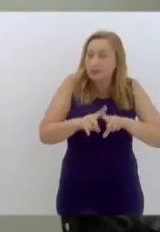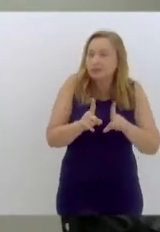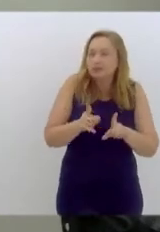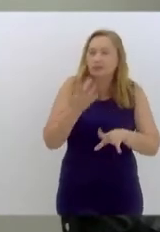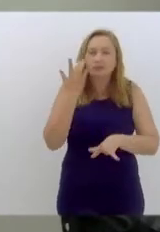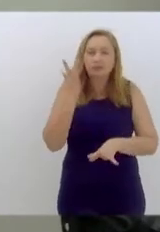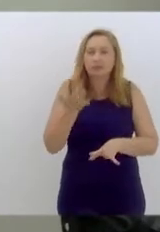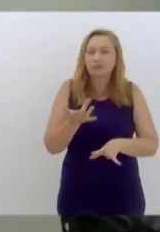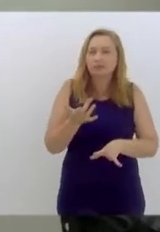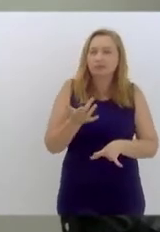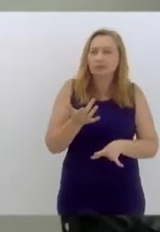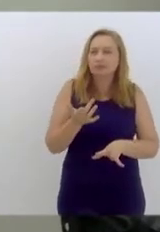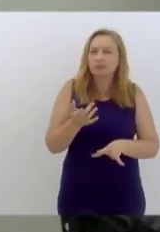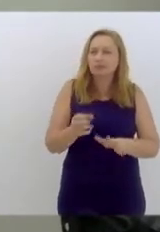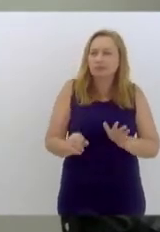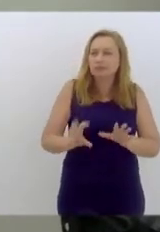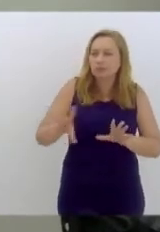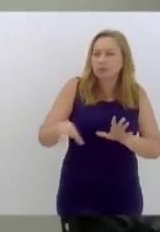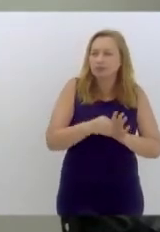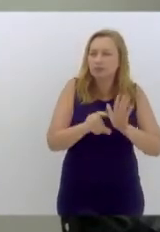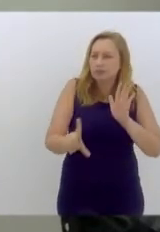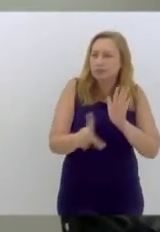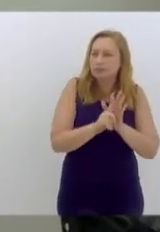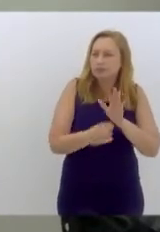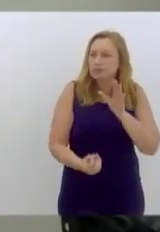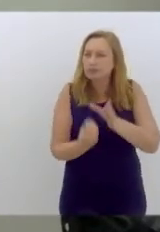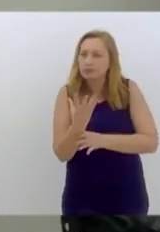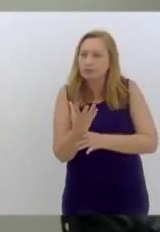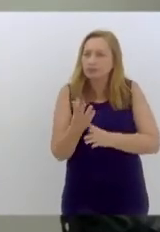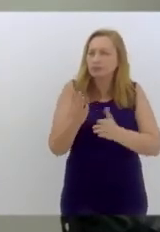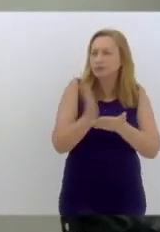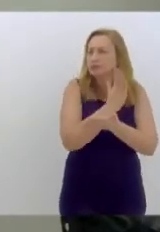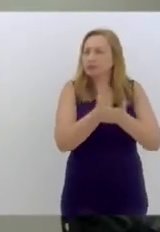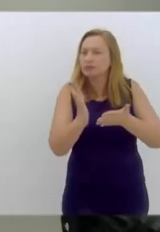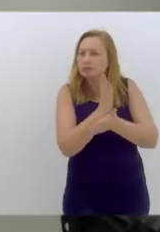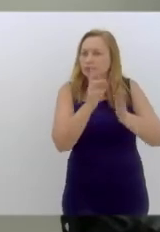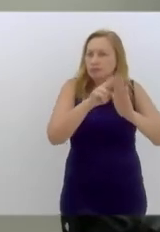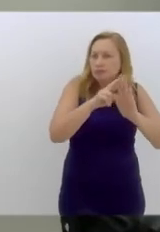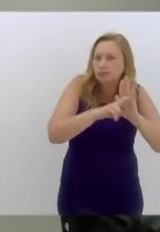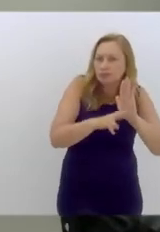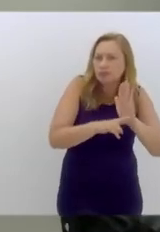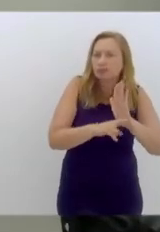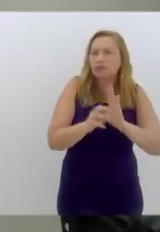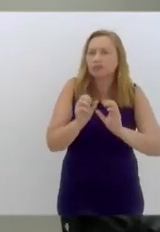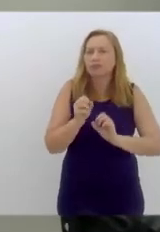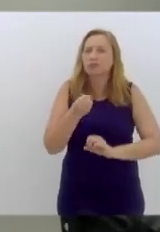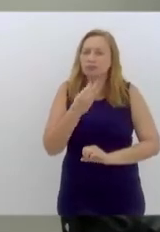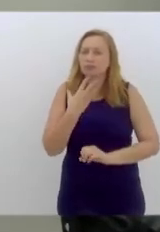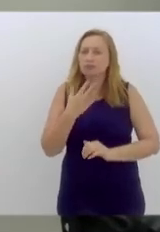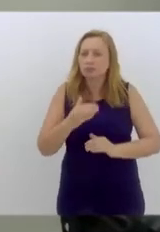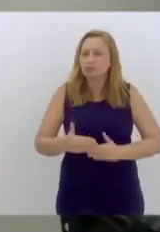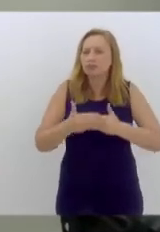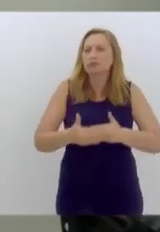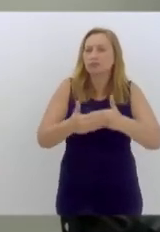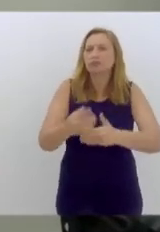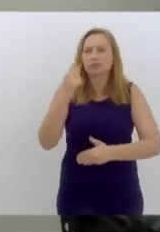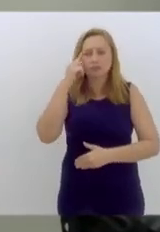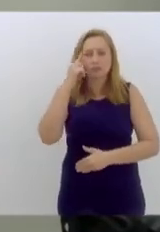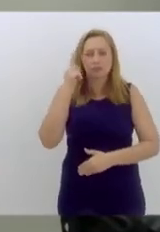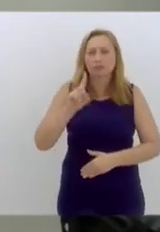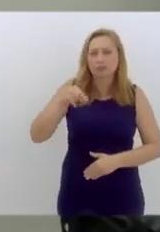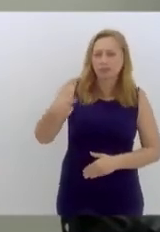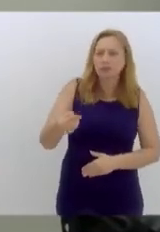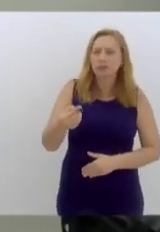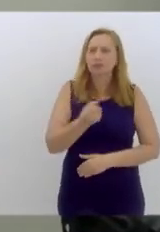se isso ficar na lei, que vai ser construído com alguns critérios, os critérios eu acho que já é um bom passo para a gente pensar depois